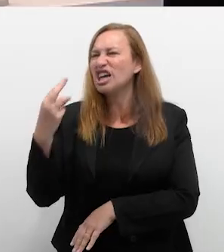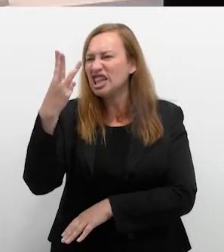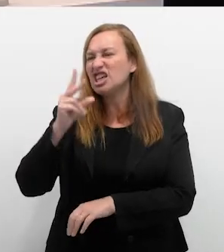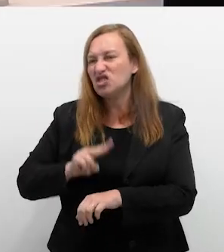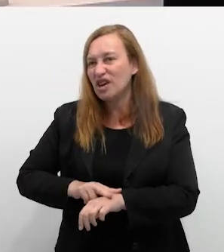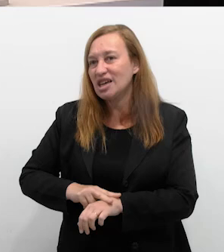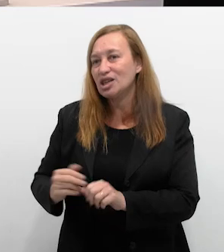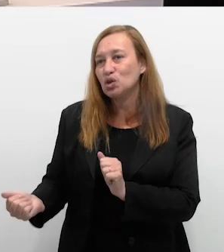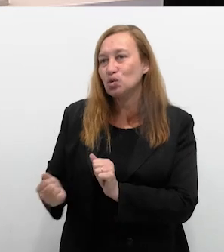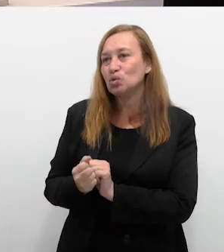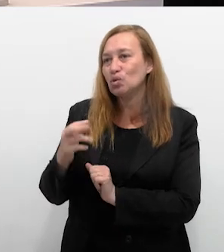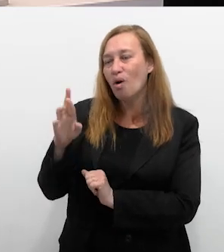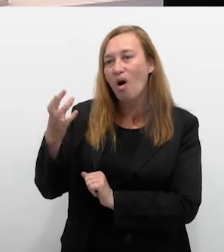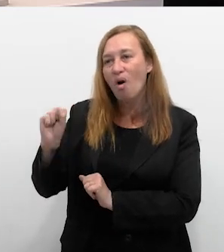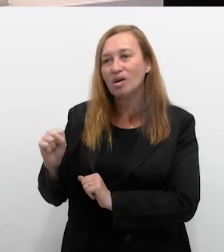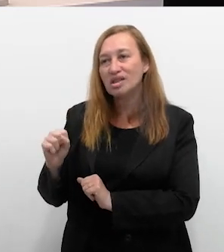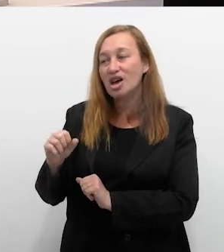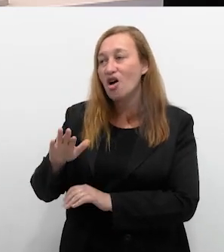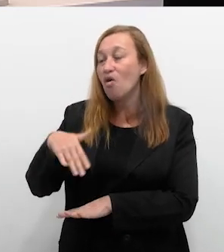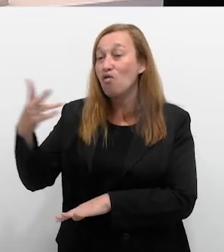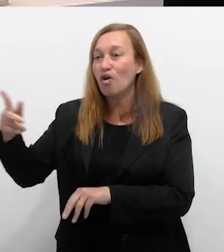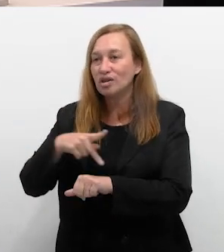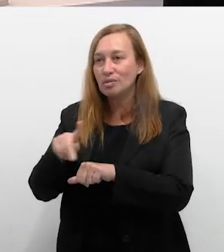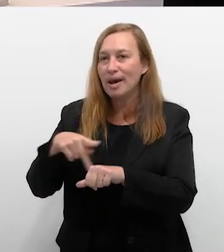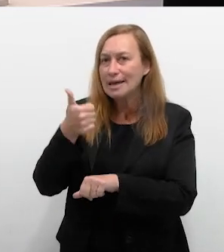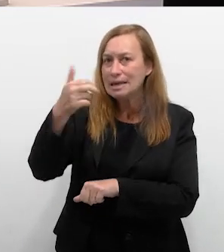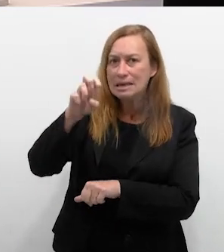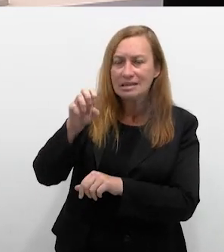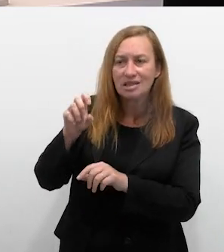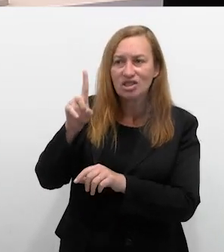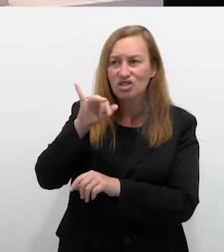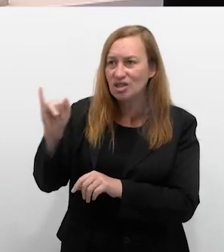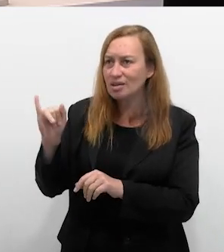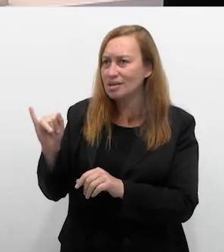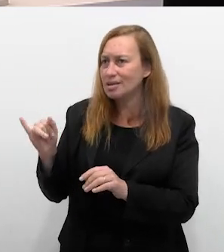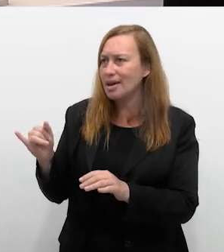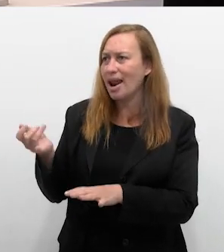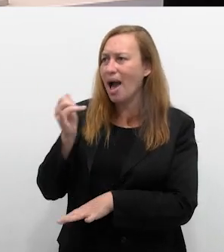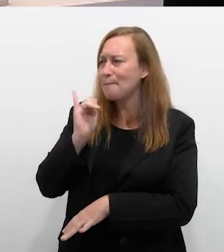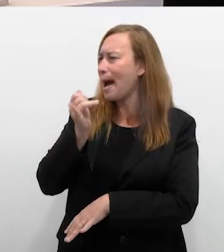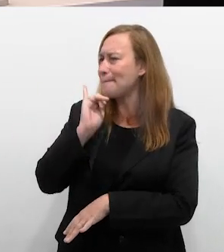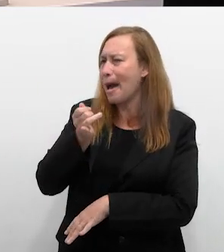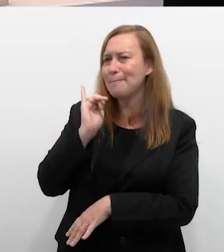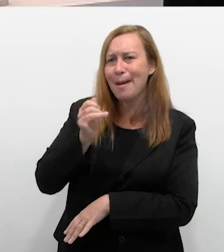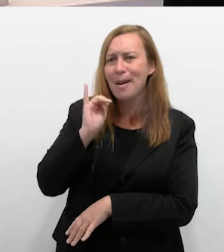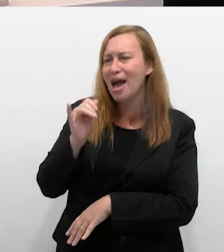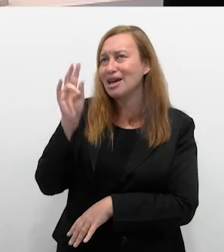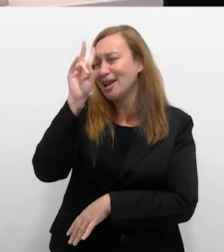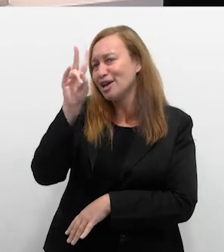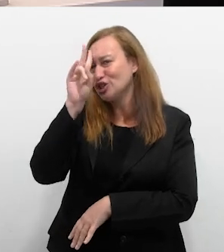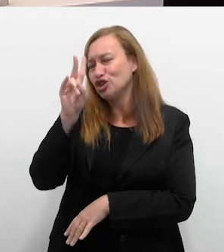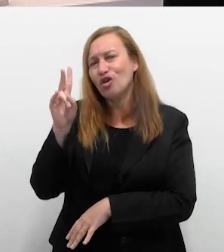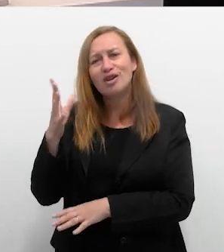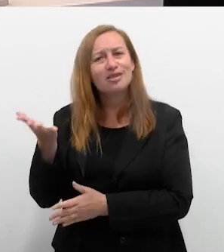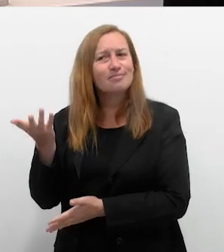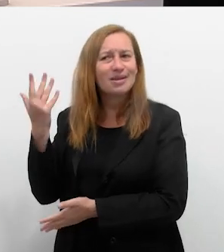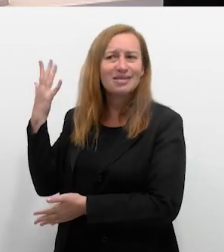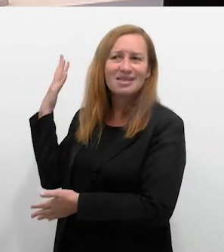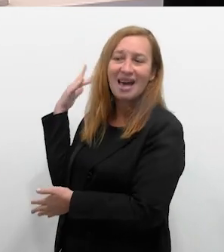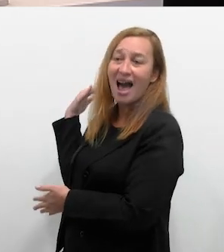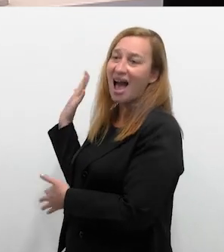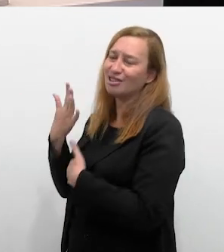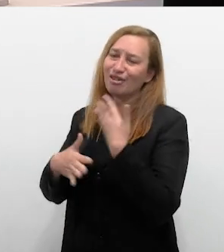viajar 3 vezes com a Rosa para o exterior, ficar 15 dias, e realmente era uma contadora de histórias. Uma contadora de